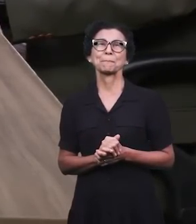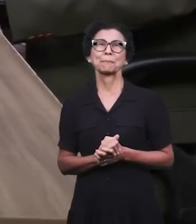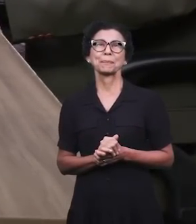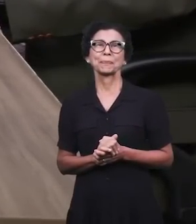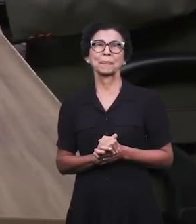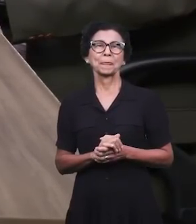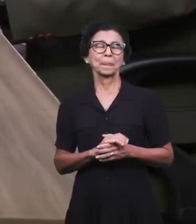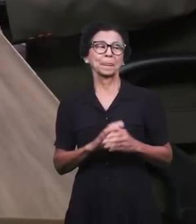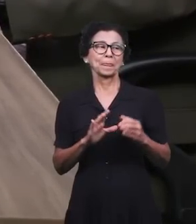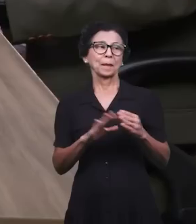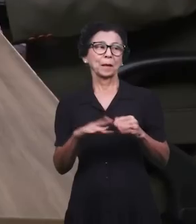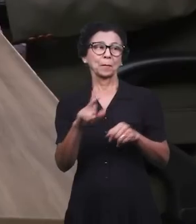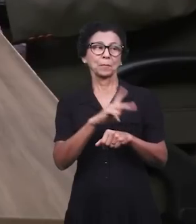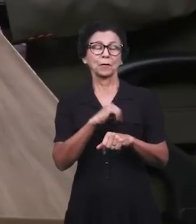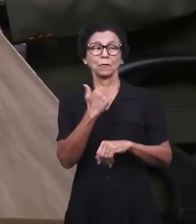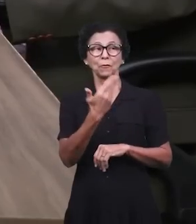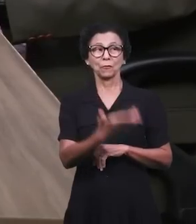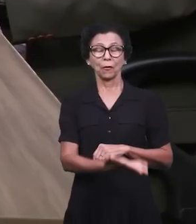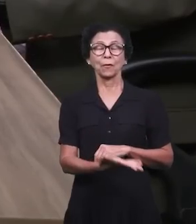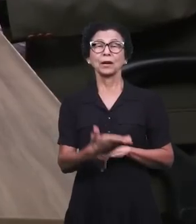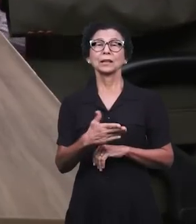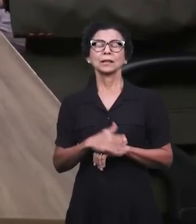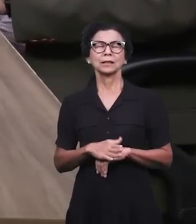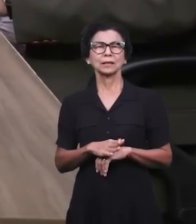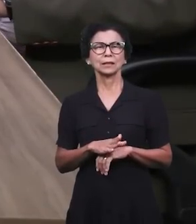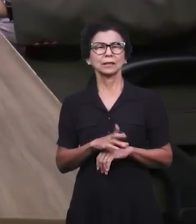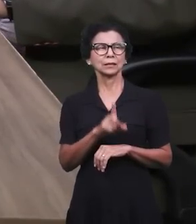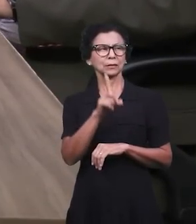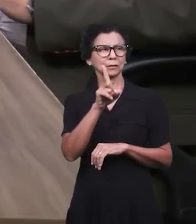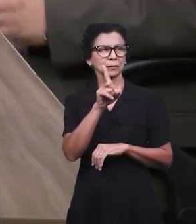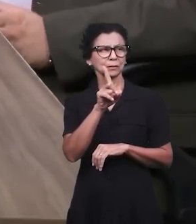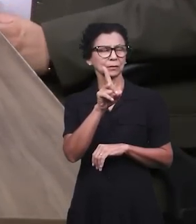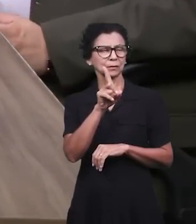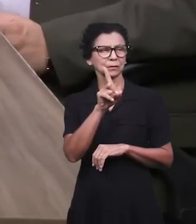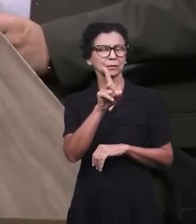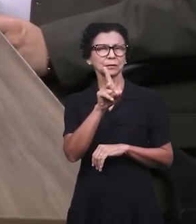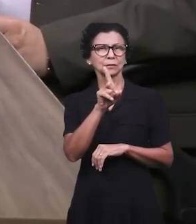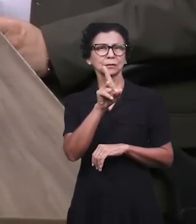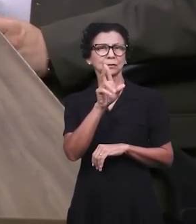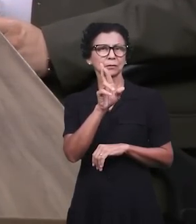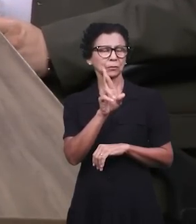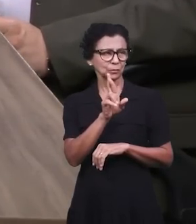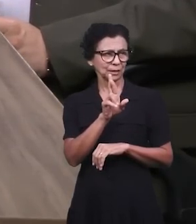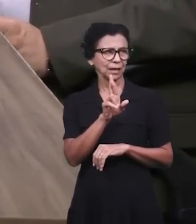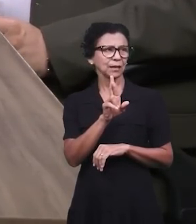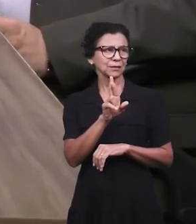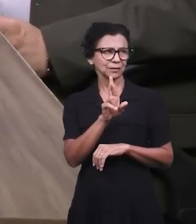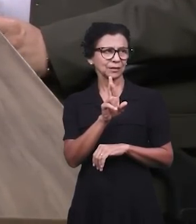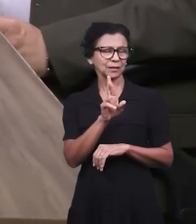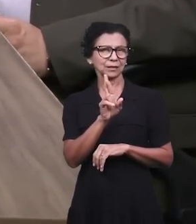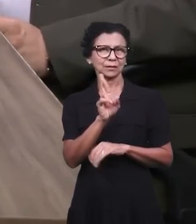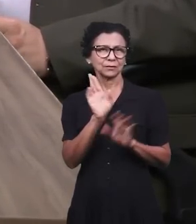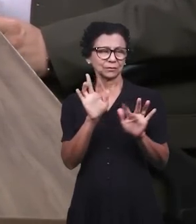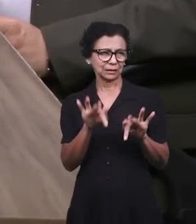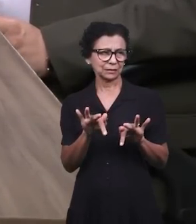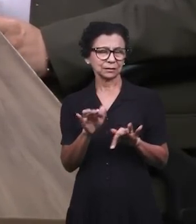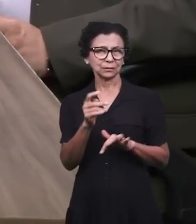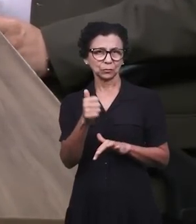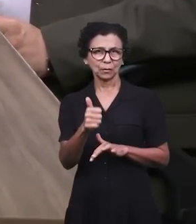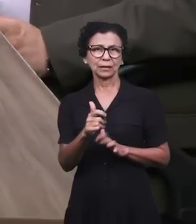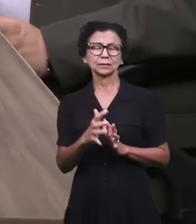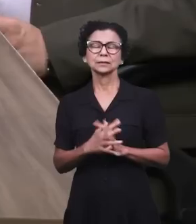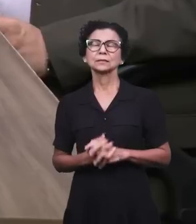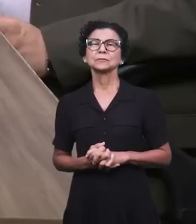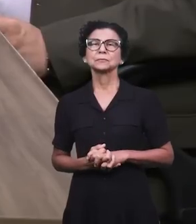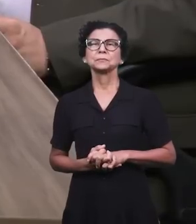Esteve em Portugal recentemente, terminando doutorado, né? Exatamente. Maravilha. E aproveitando aqui, já que nós mencionamos aqui que